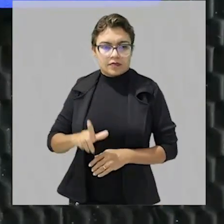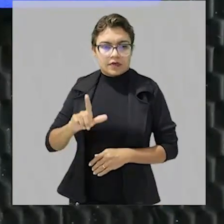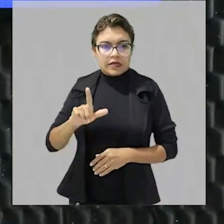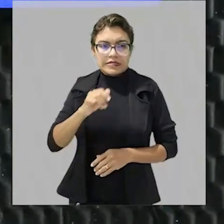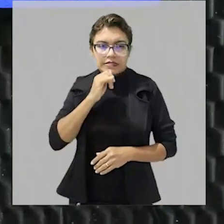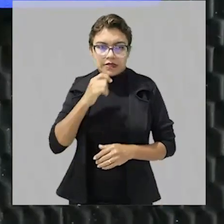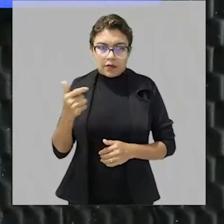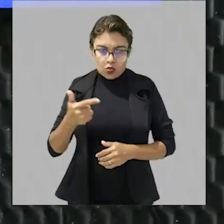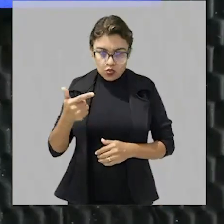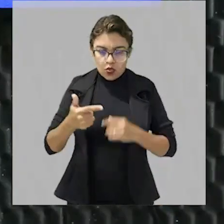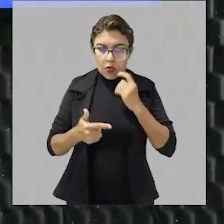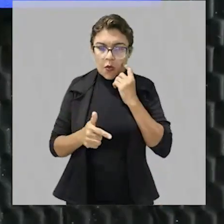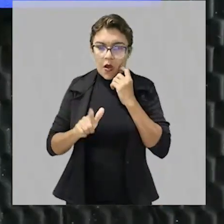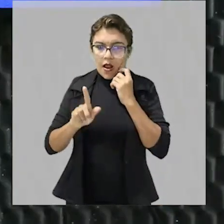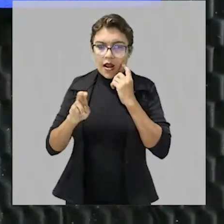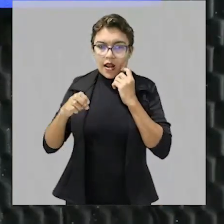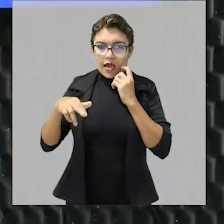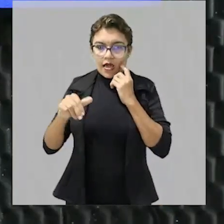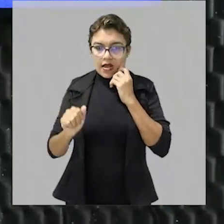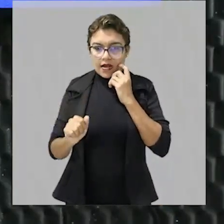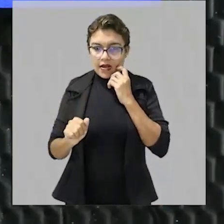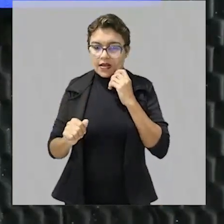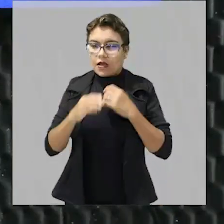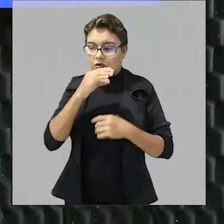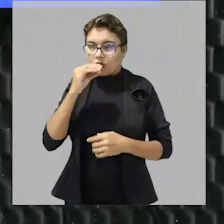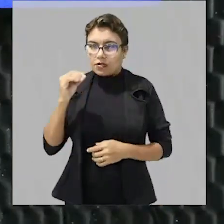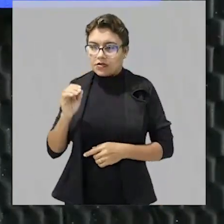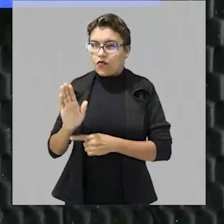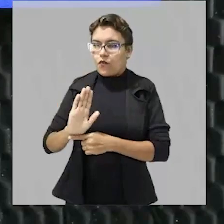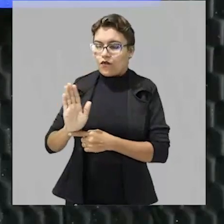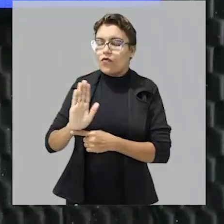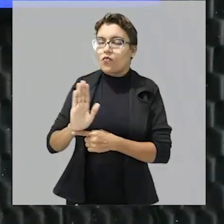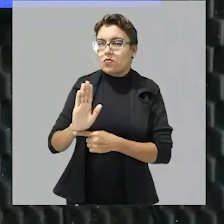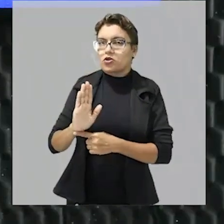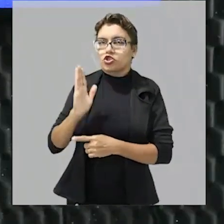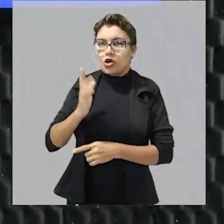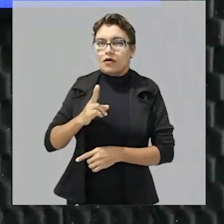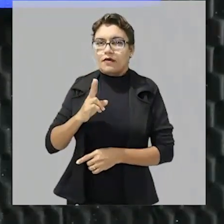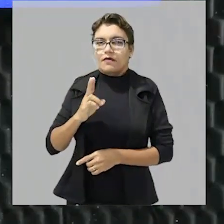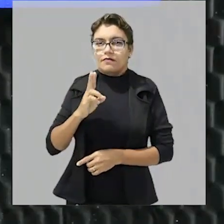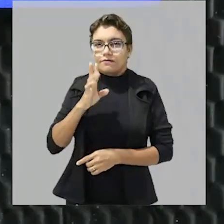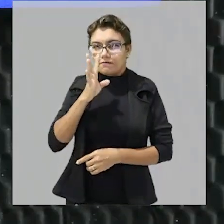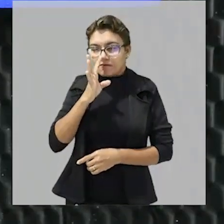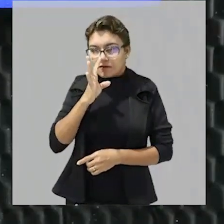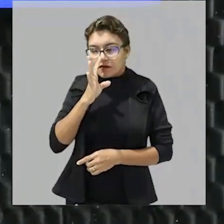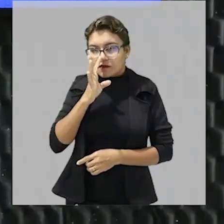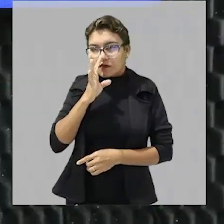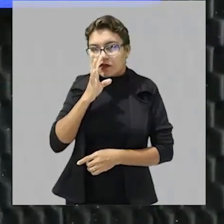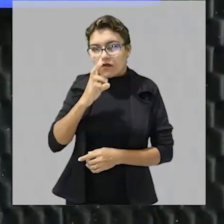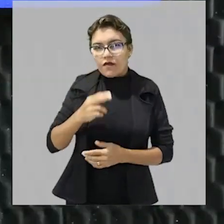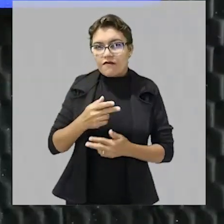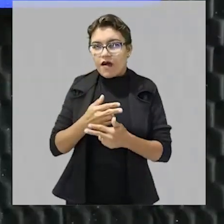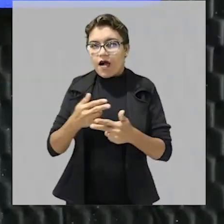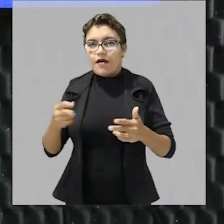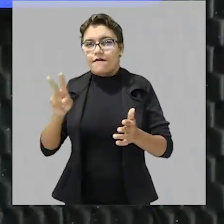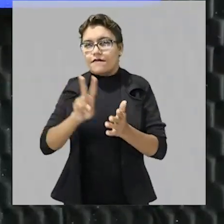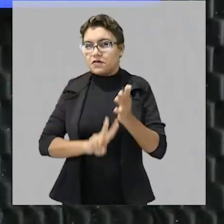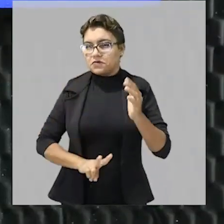posso usar. Assim a gente vai fazendo com que o nosso repertório de palavras a serem usadas no nosso discurso seja